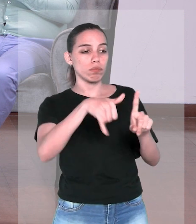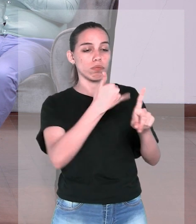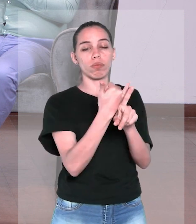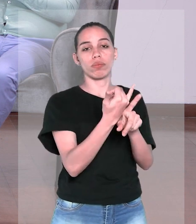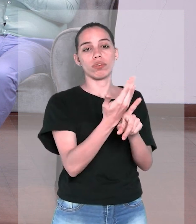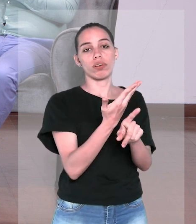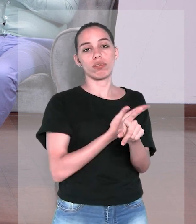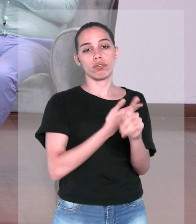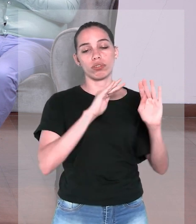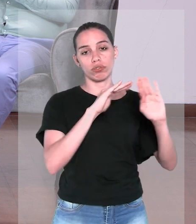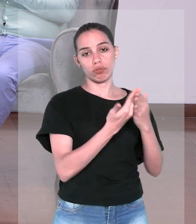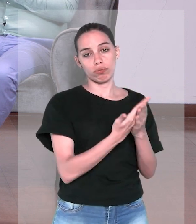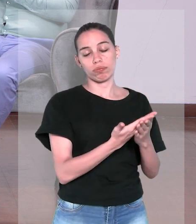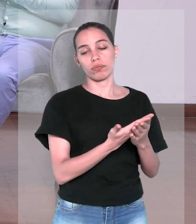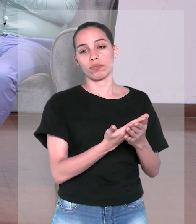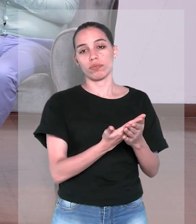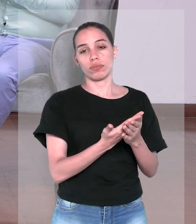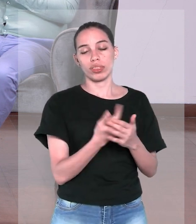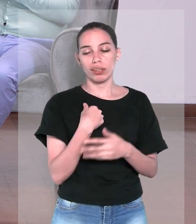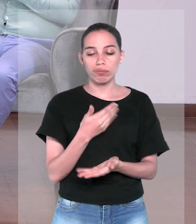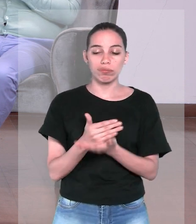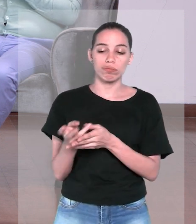tal hora, para que eles se automutilassem em conjunto.